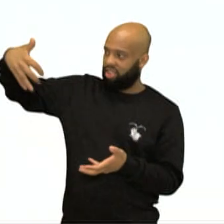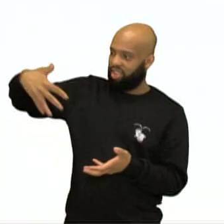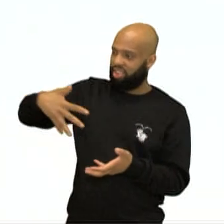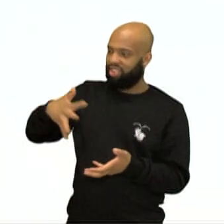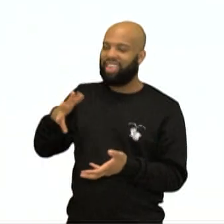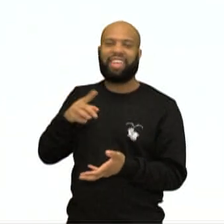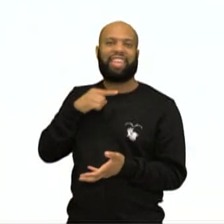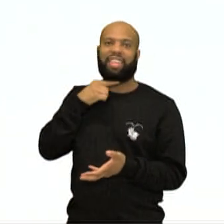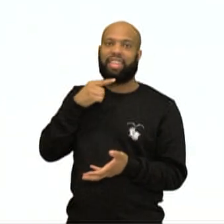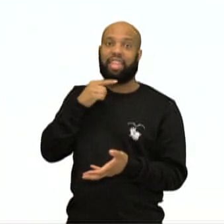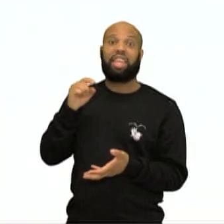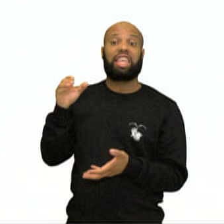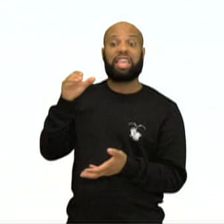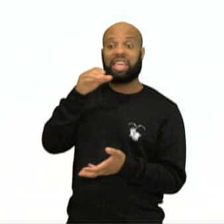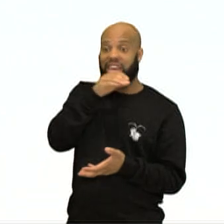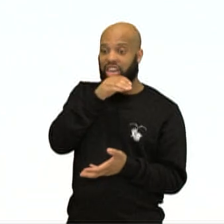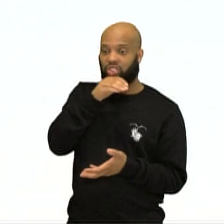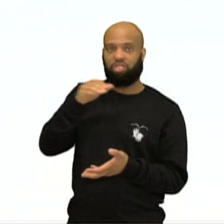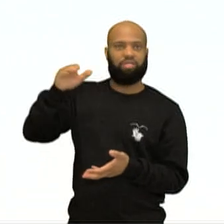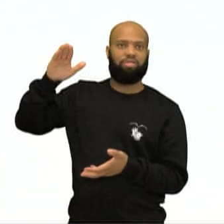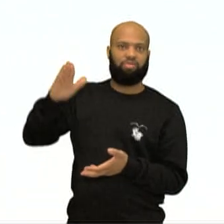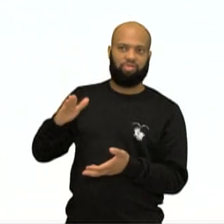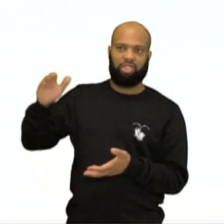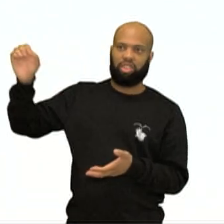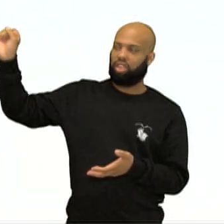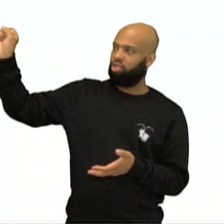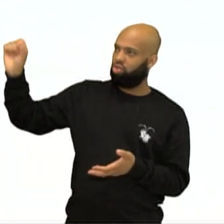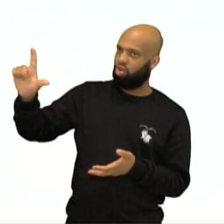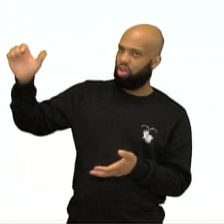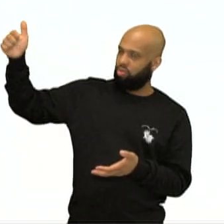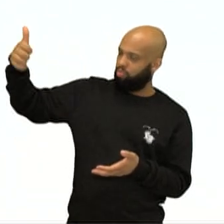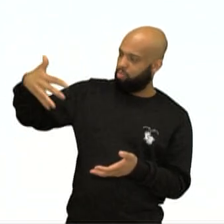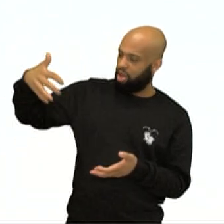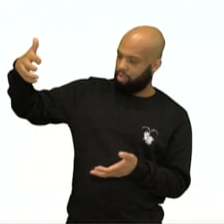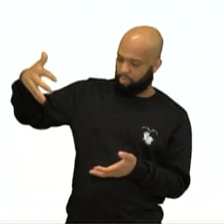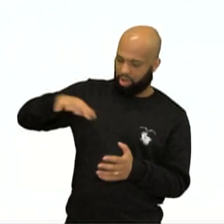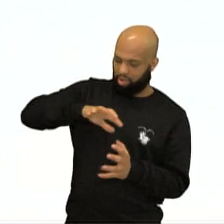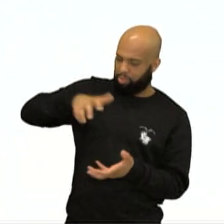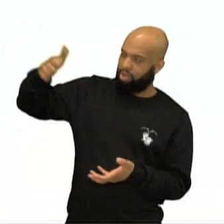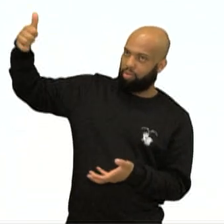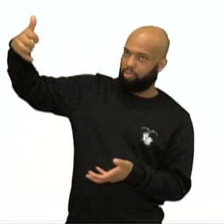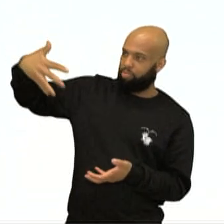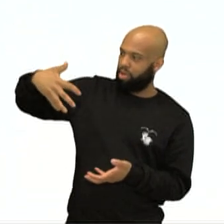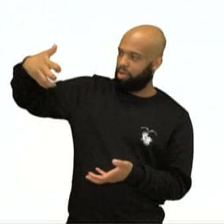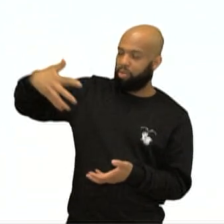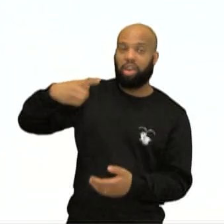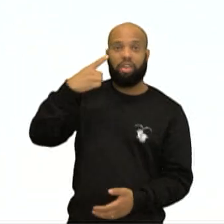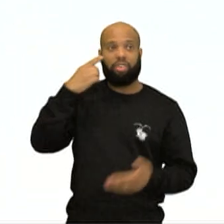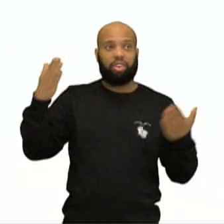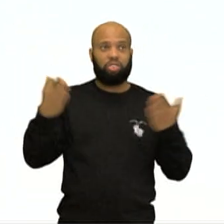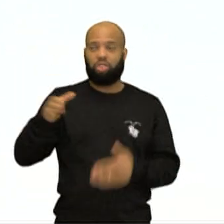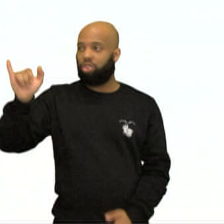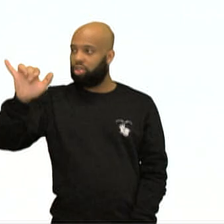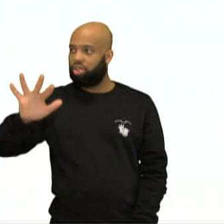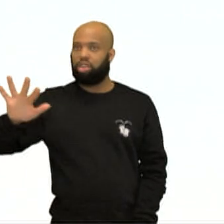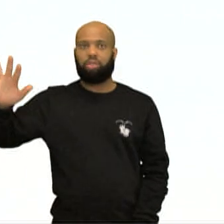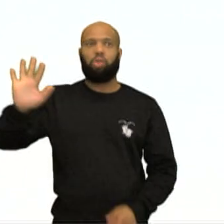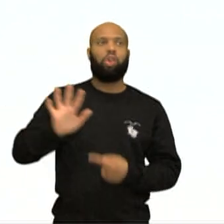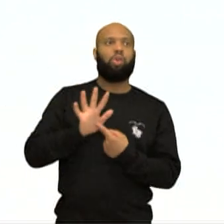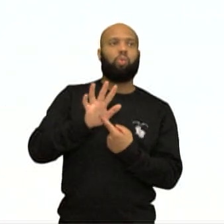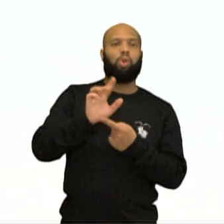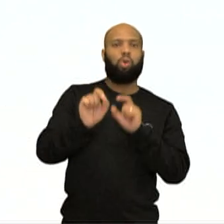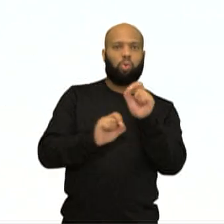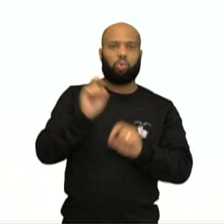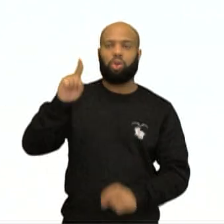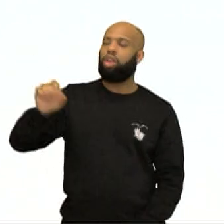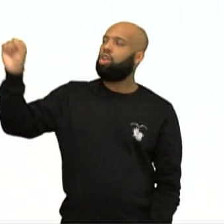pela conservação de calor dos raios solares que são emitidos. E essa imagem que você vê na tela mostra para você o